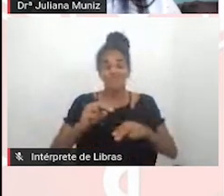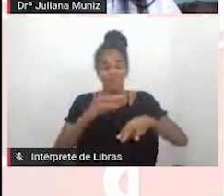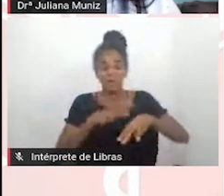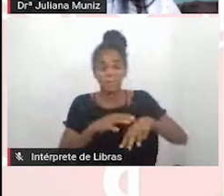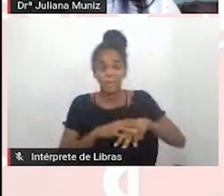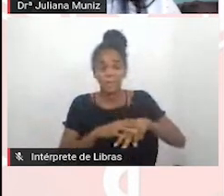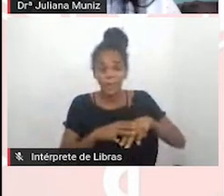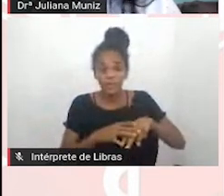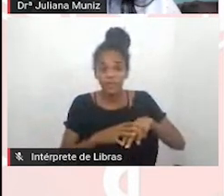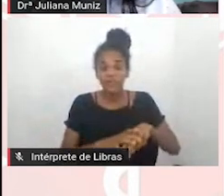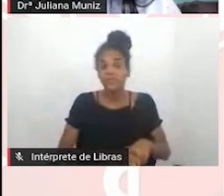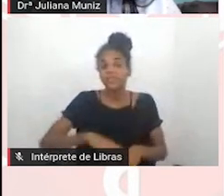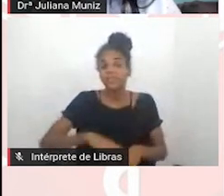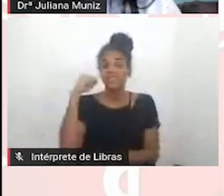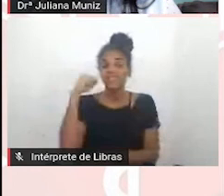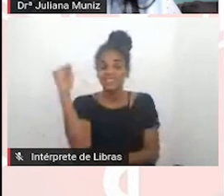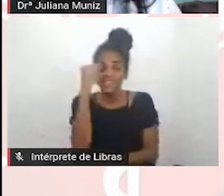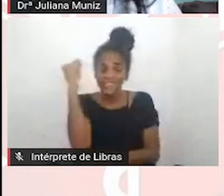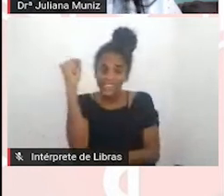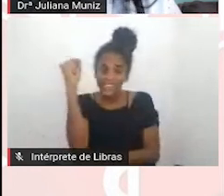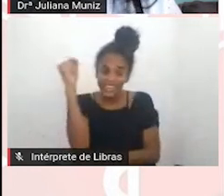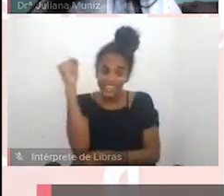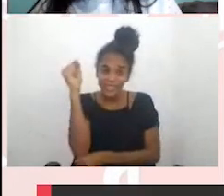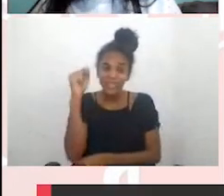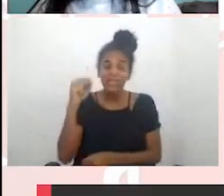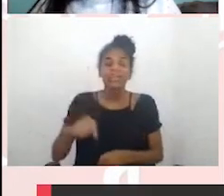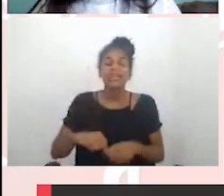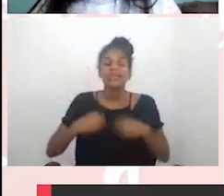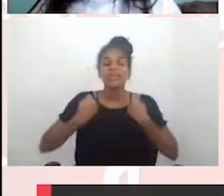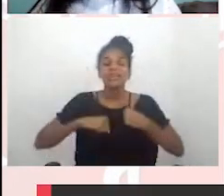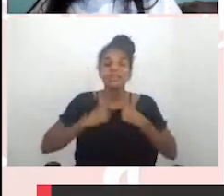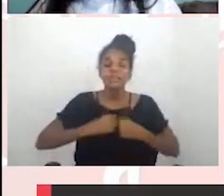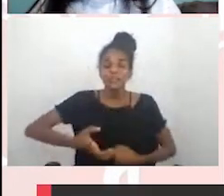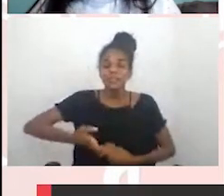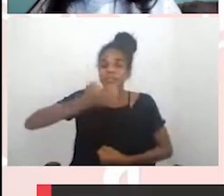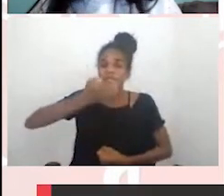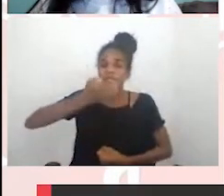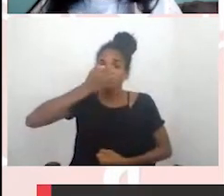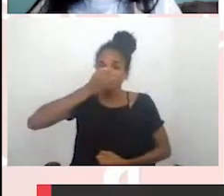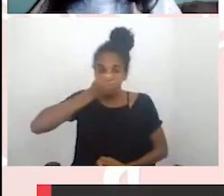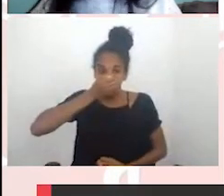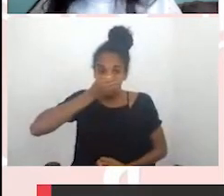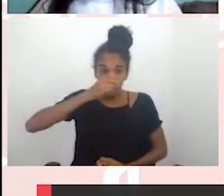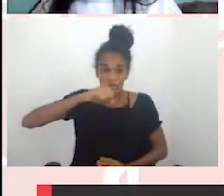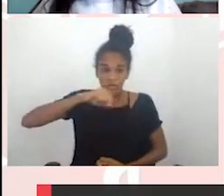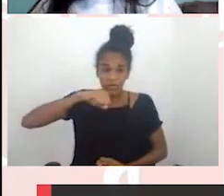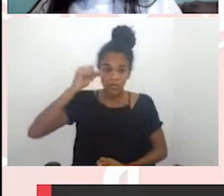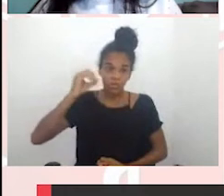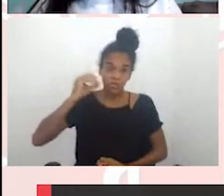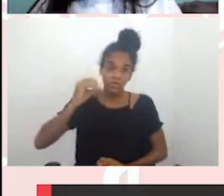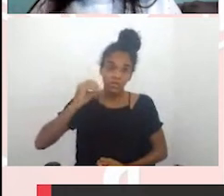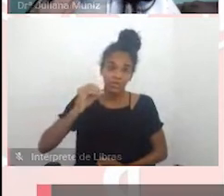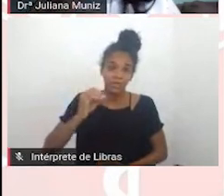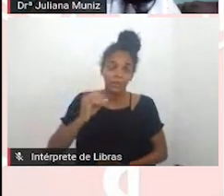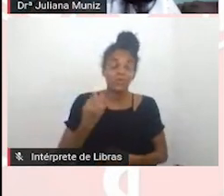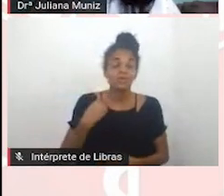suporte de O2, ele também não precisa de corticoide, certo? E na fase inicial da doença, ninguém vai fazer corticoide,